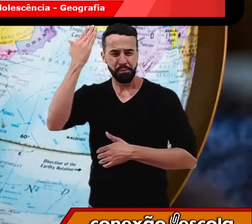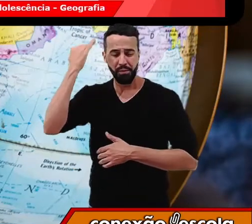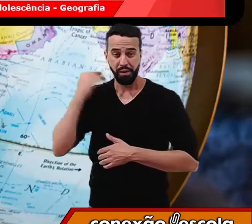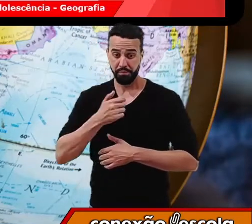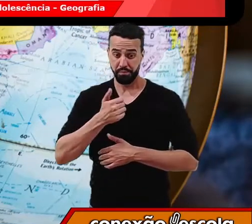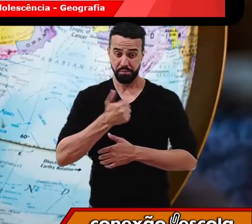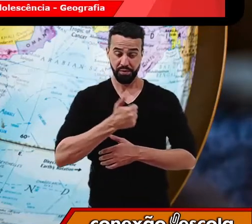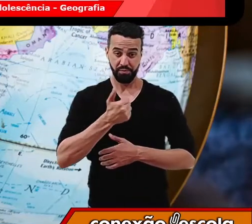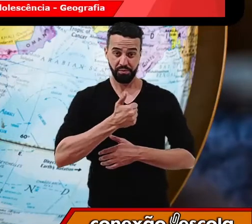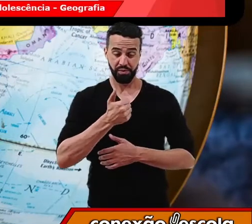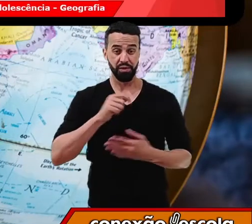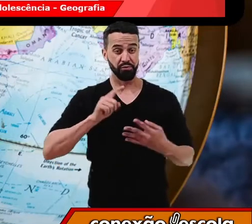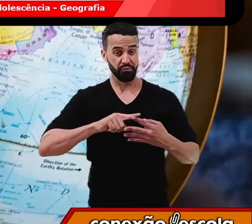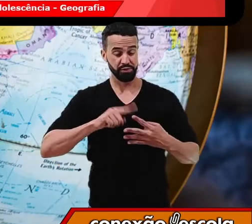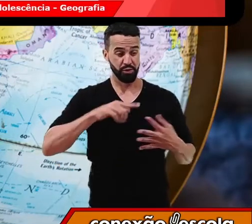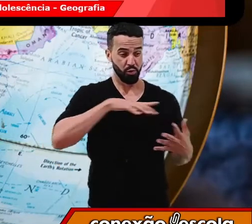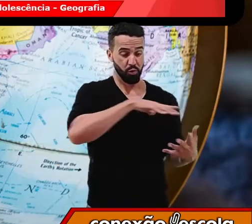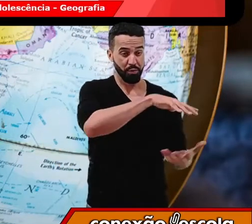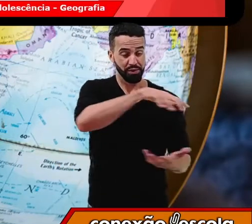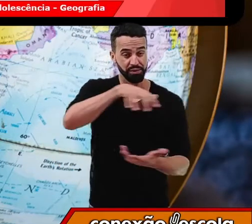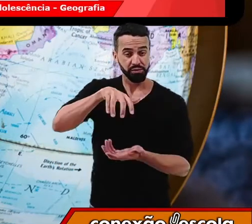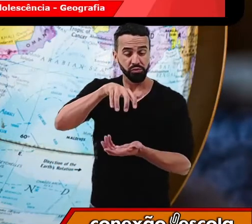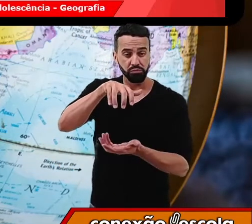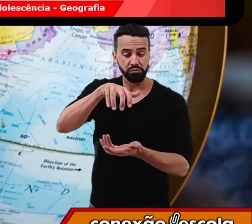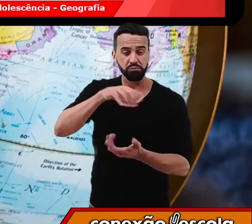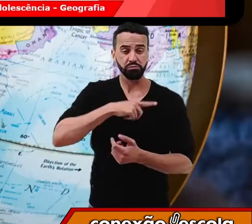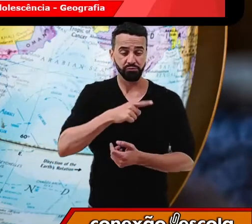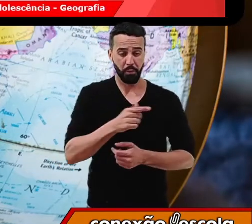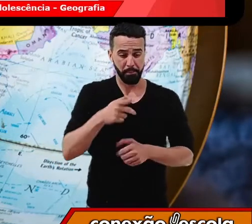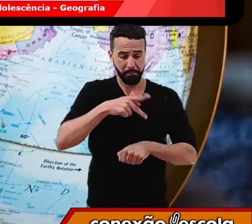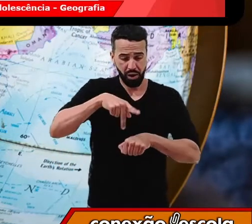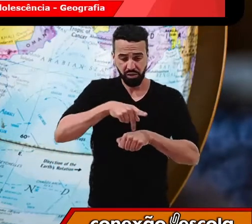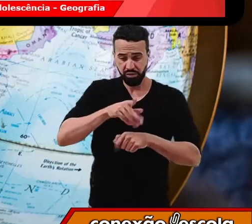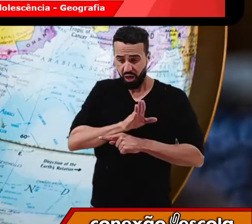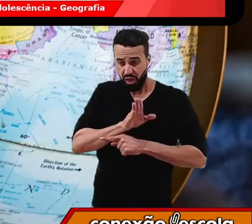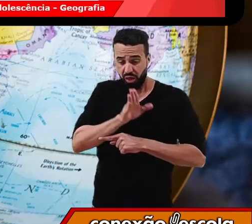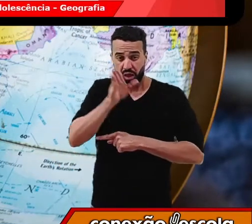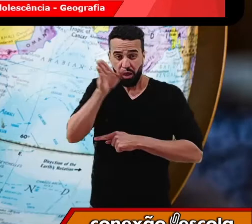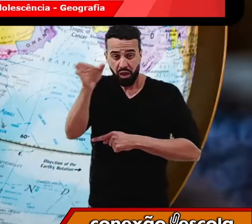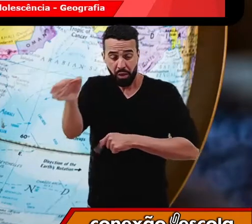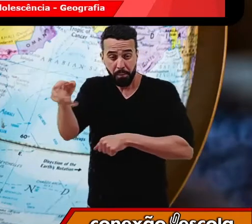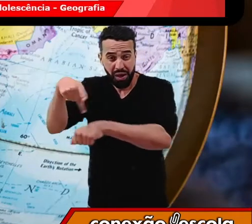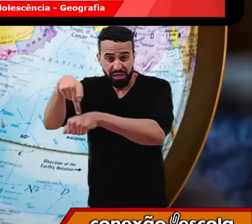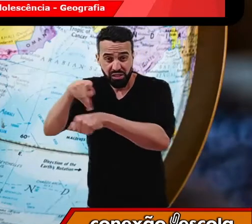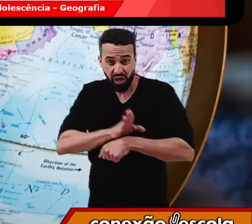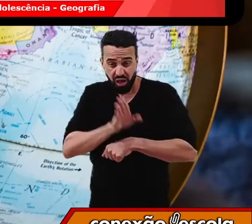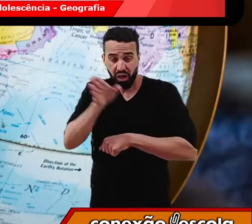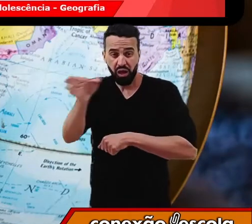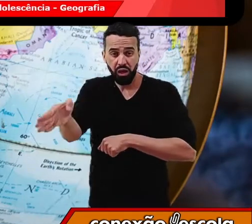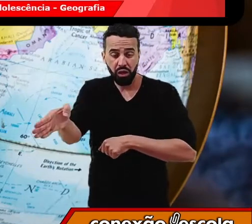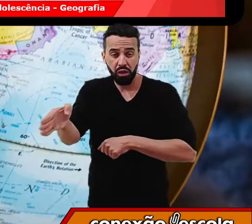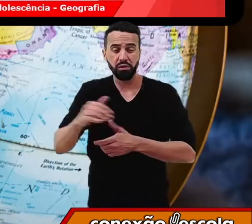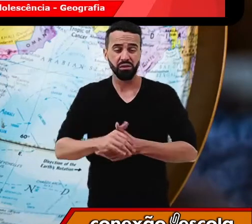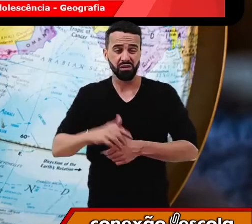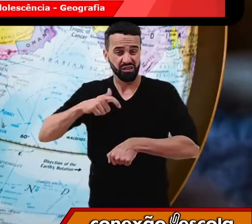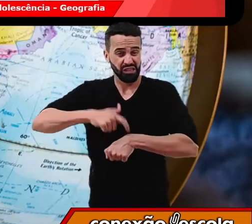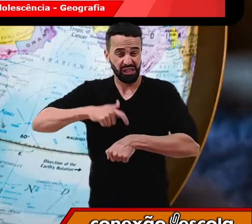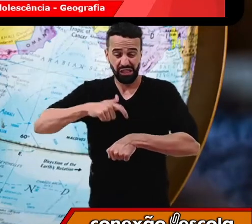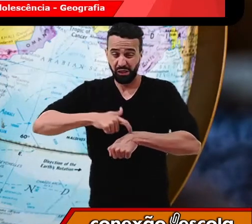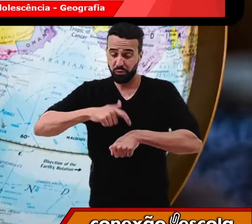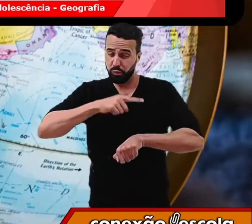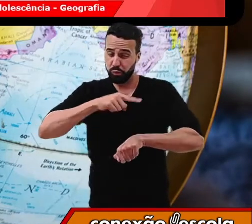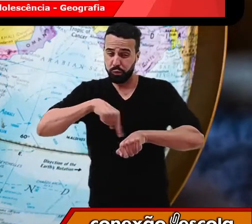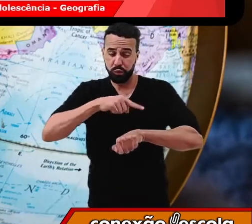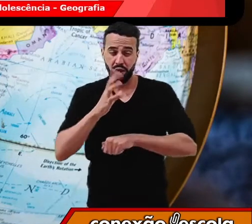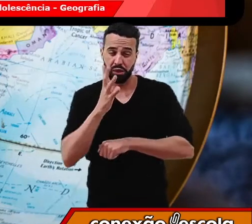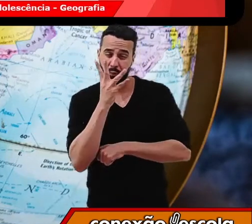globalização, o tempo médio de deslocamento era muito maior. Uma viagem do Brasil